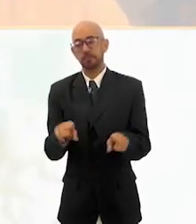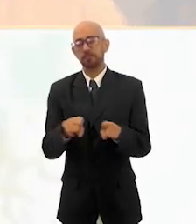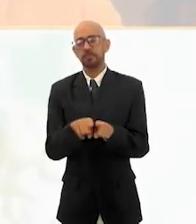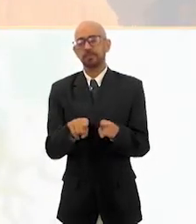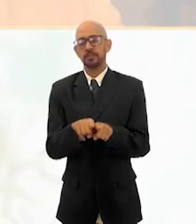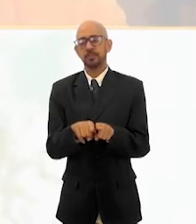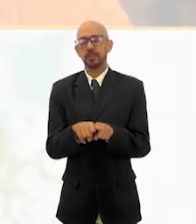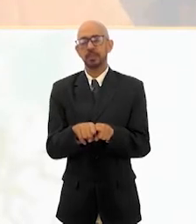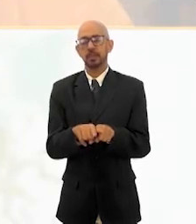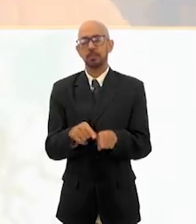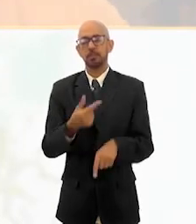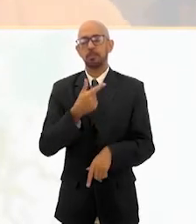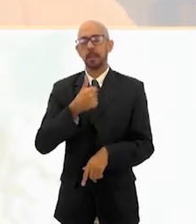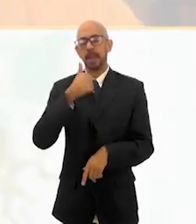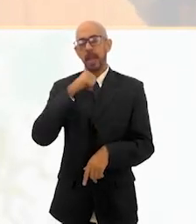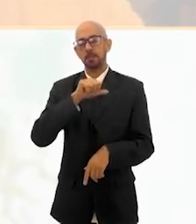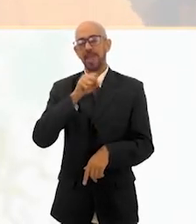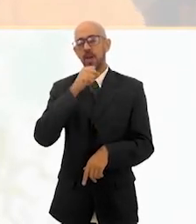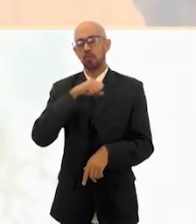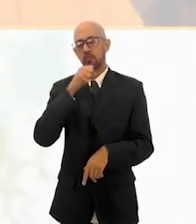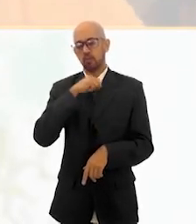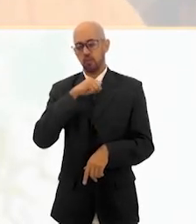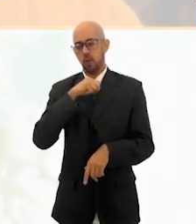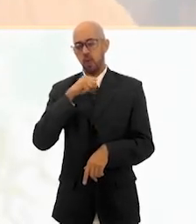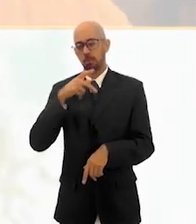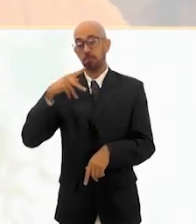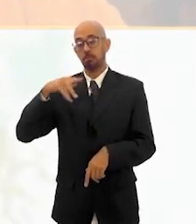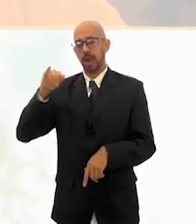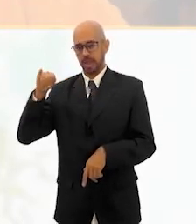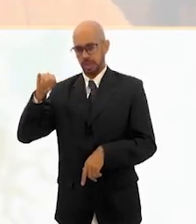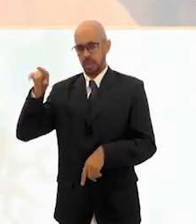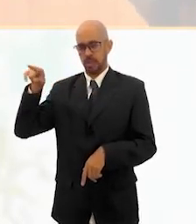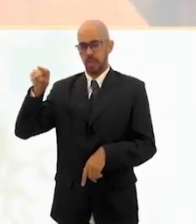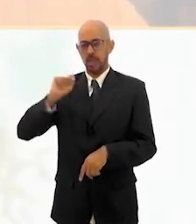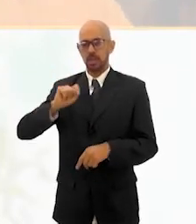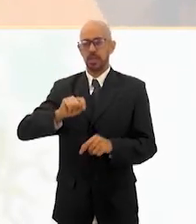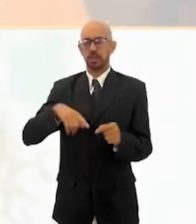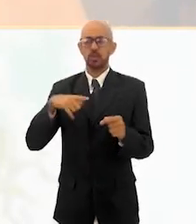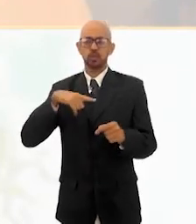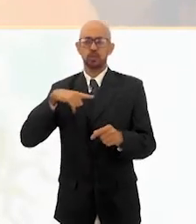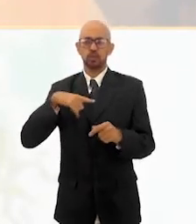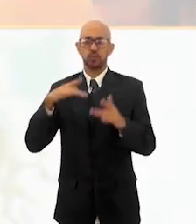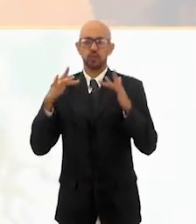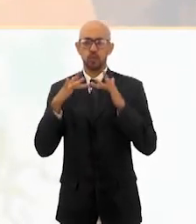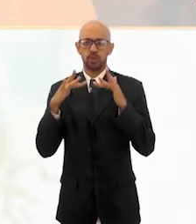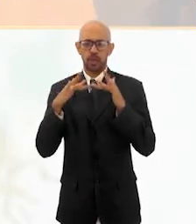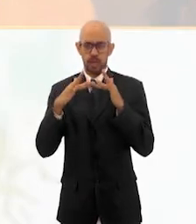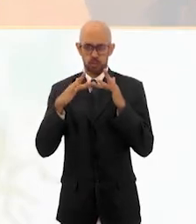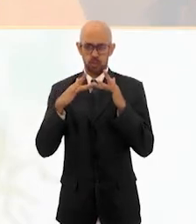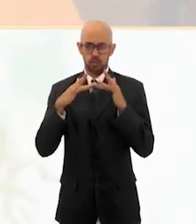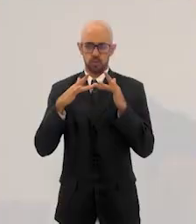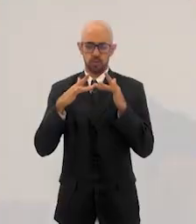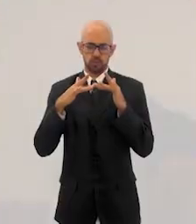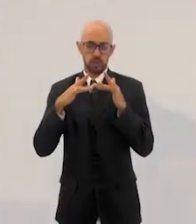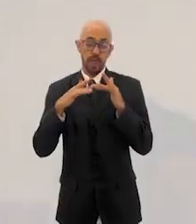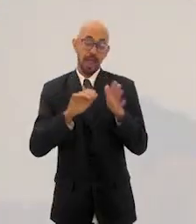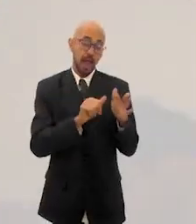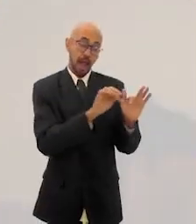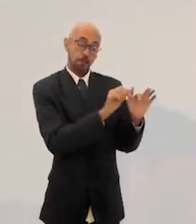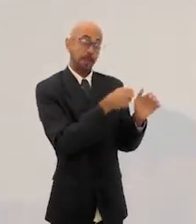também, de uma avó paterna, não, também tive também vivências com os avós maternos,